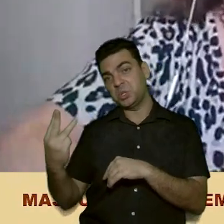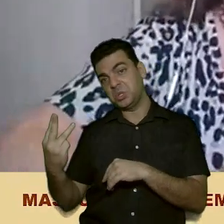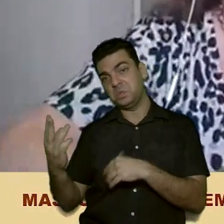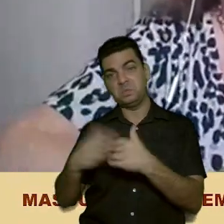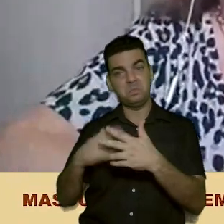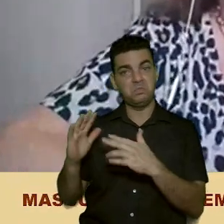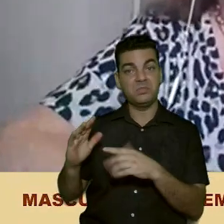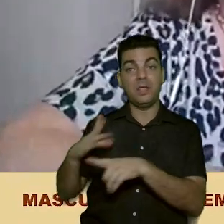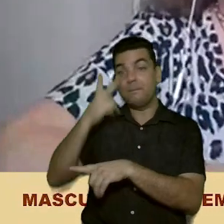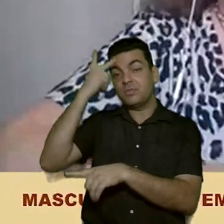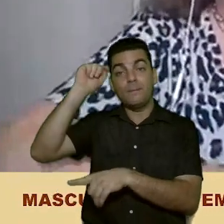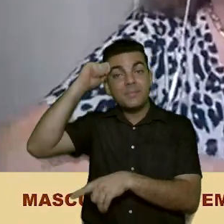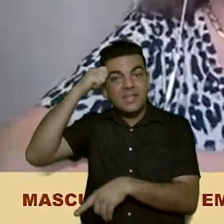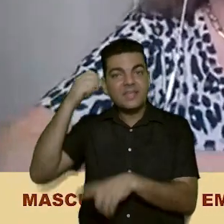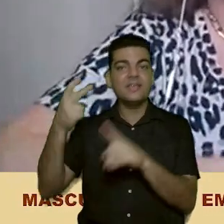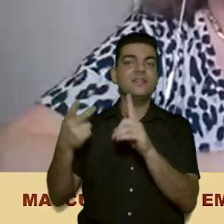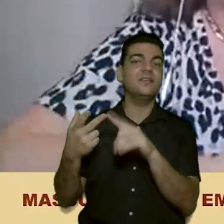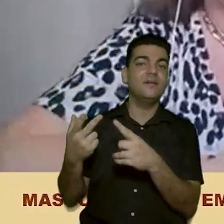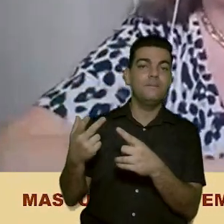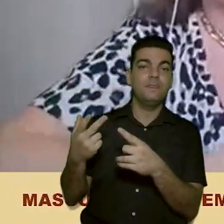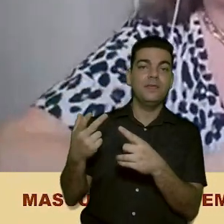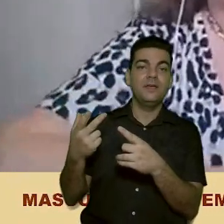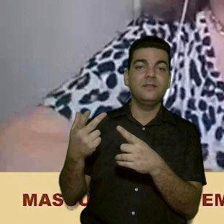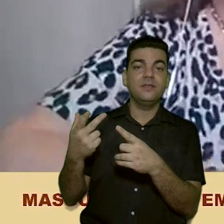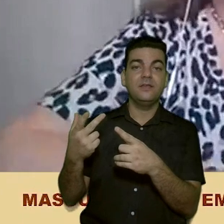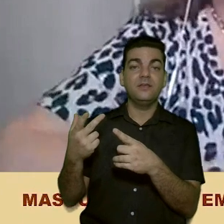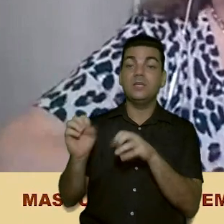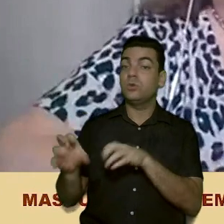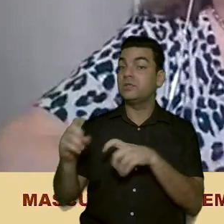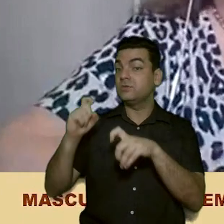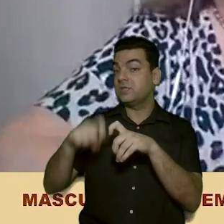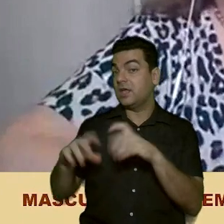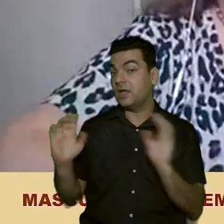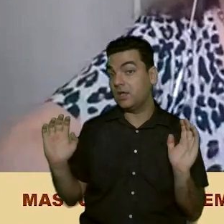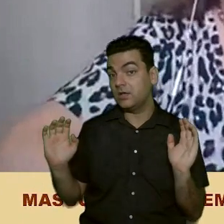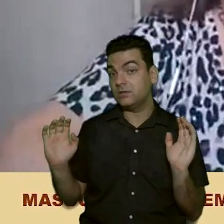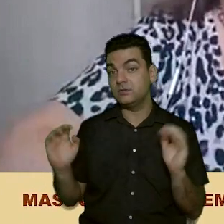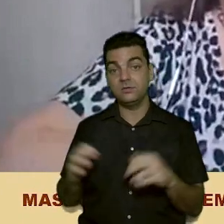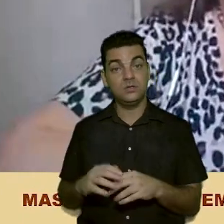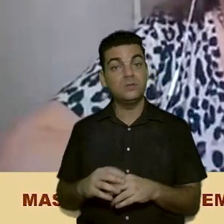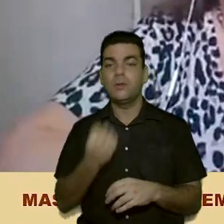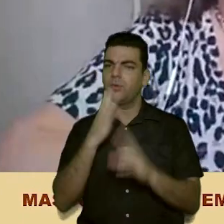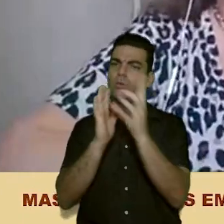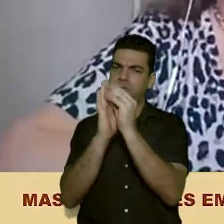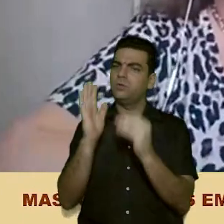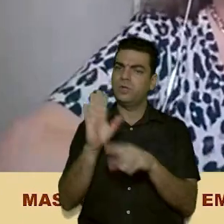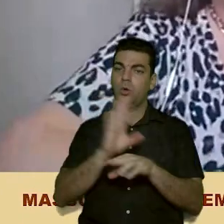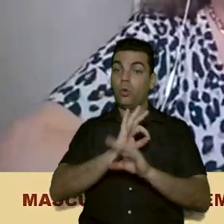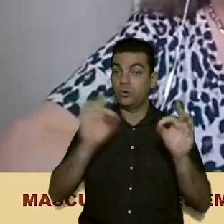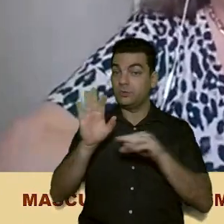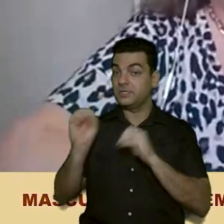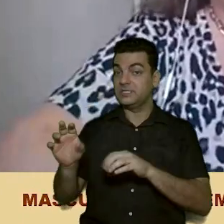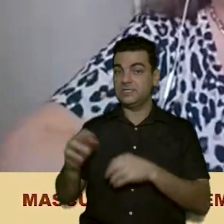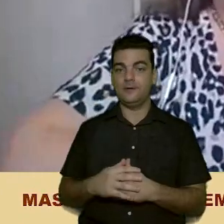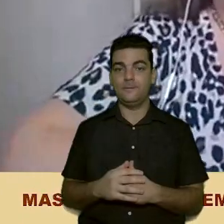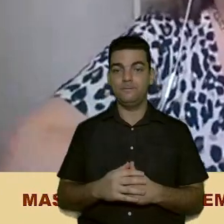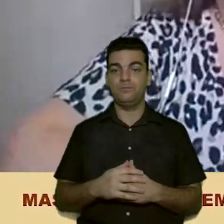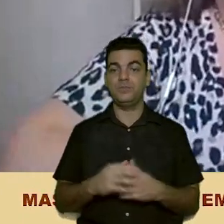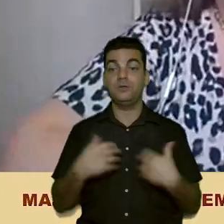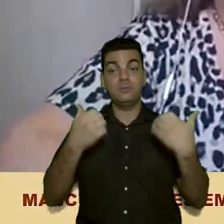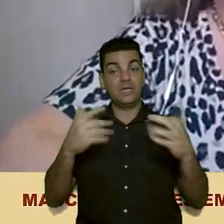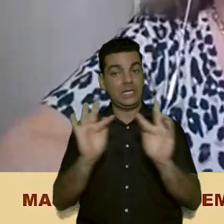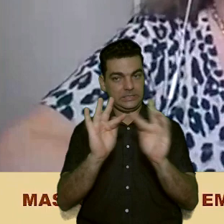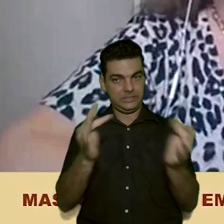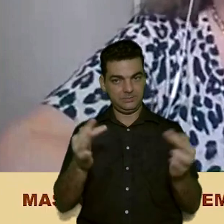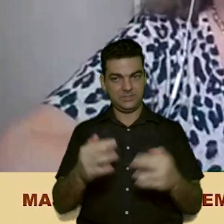para criancinhas mesmo, novas, 2 anos, 3 anos, já livros com personagens negros, né? Com pessoas e sobre educação sexual